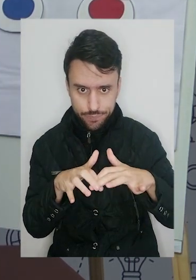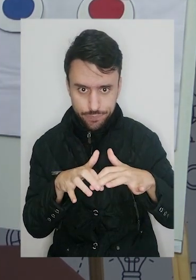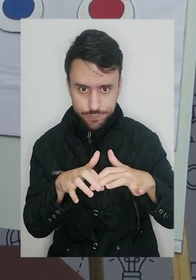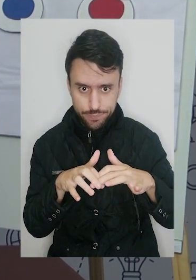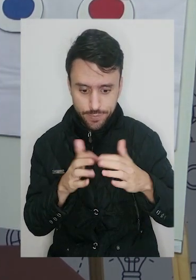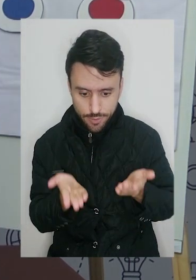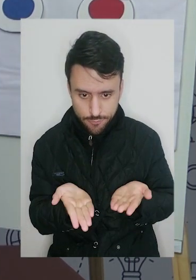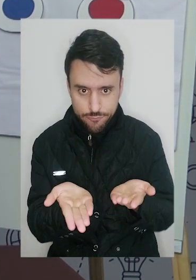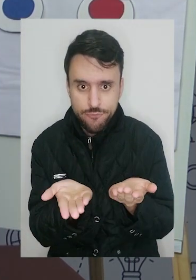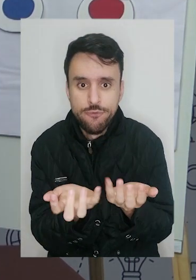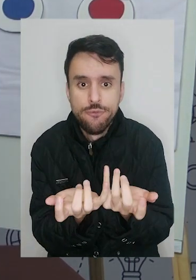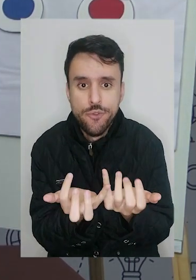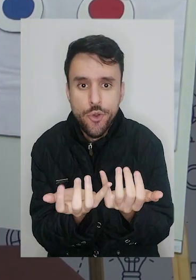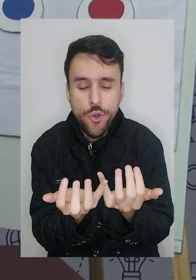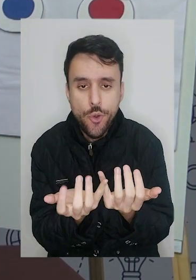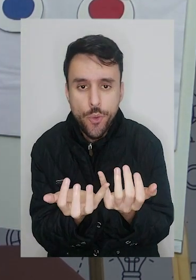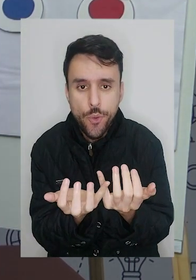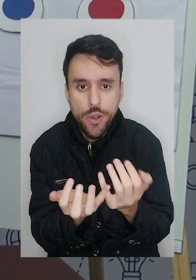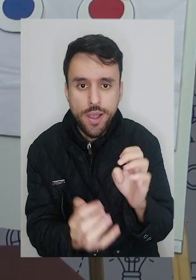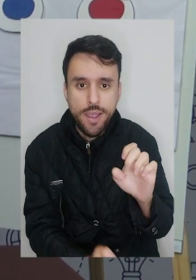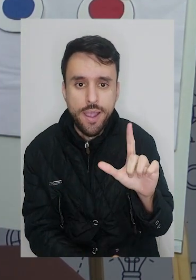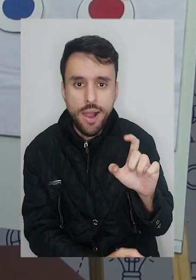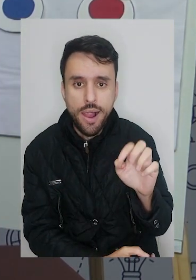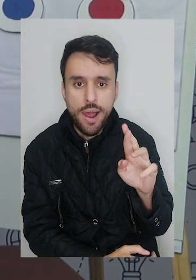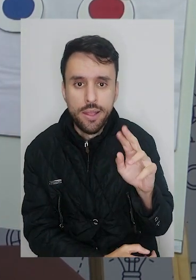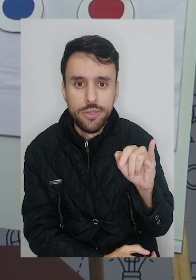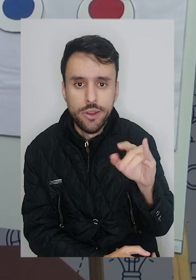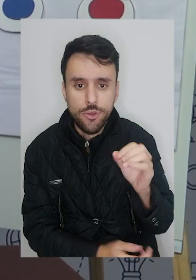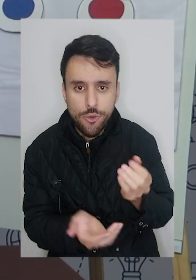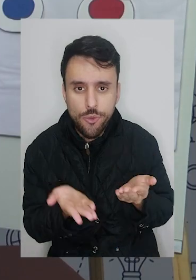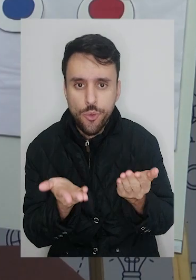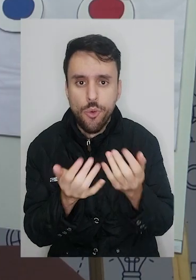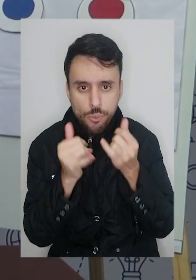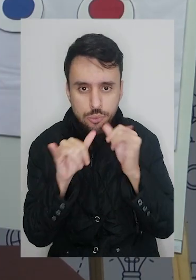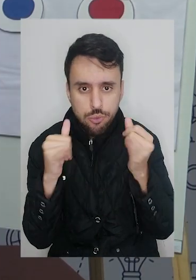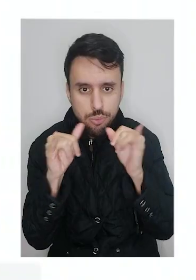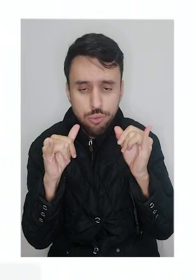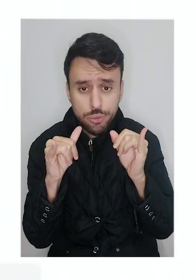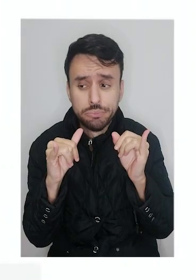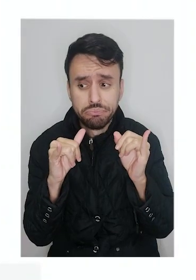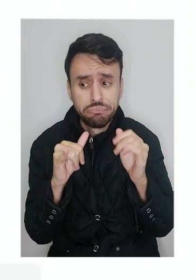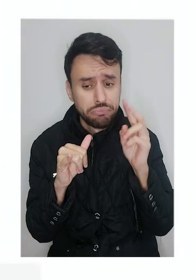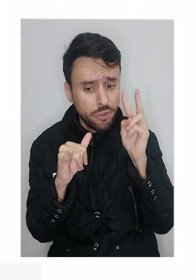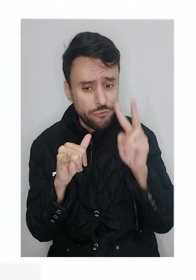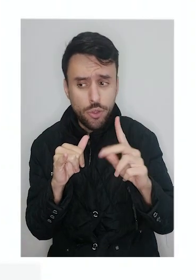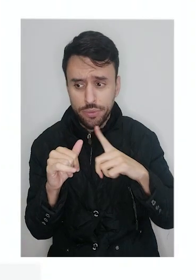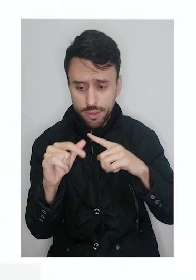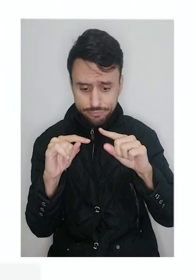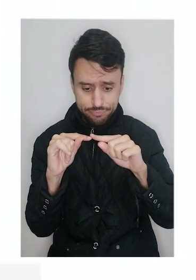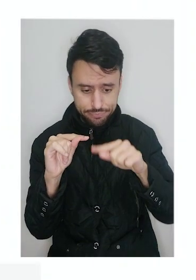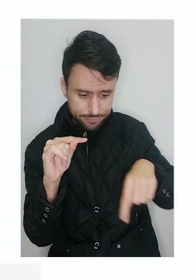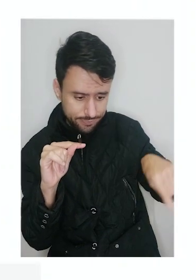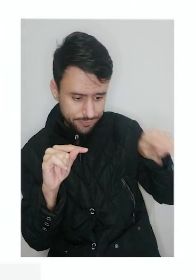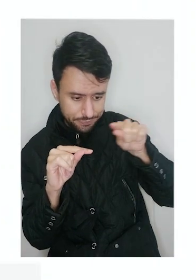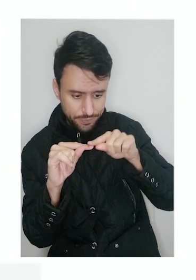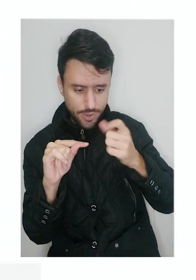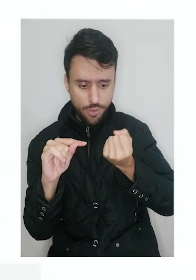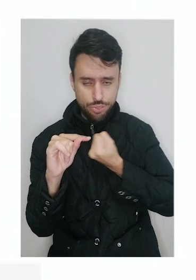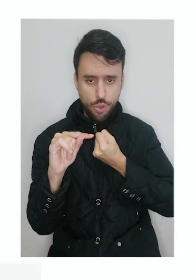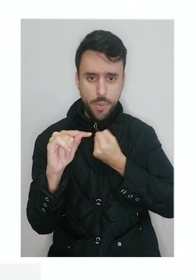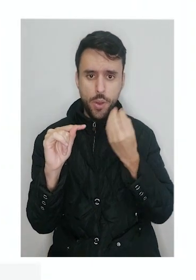forno elétrico na nossa casa. Quando a gente vai fazer um bolo, vai assar uma carne, você já reparou que